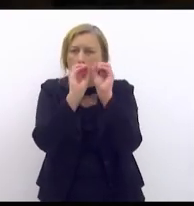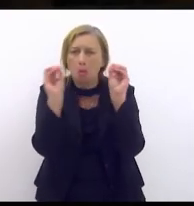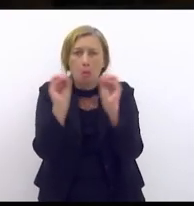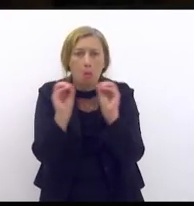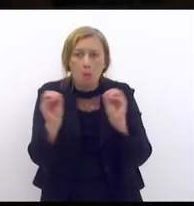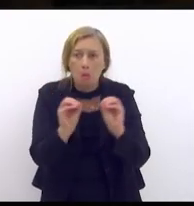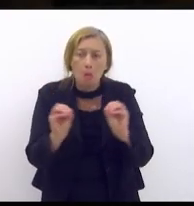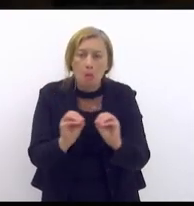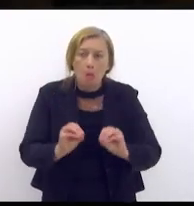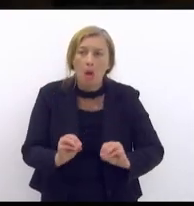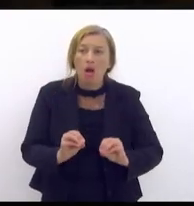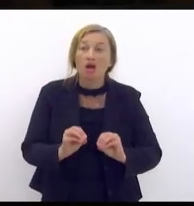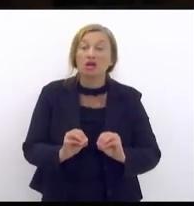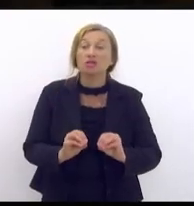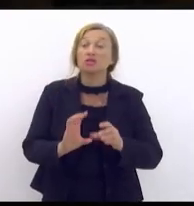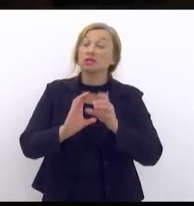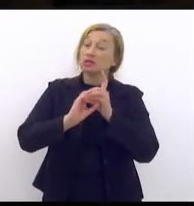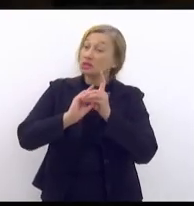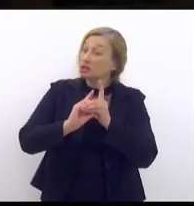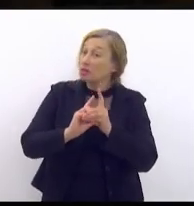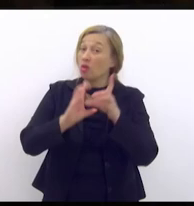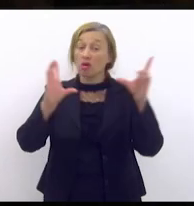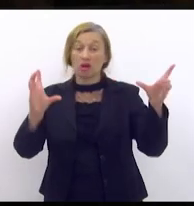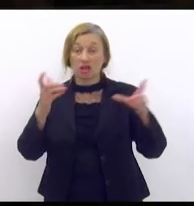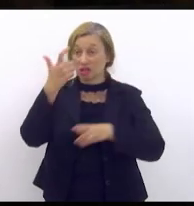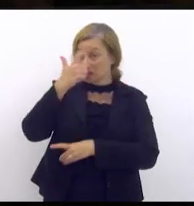nenhuma demonstração de serem democratas